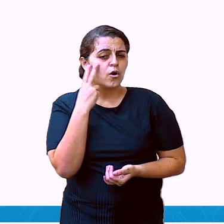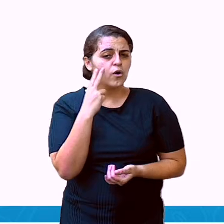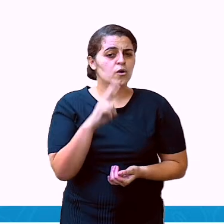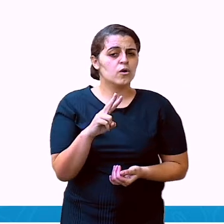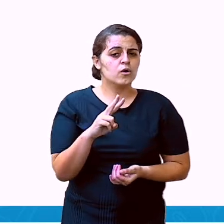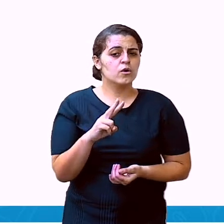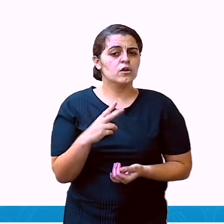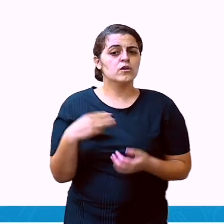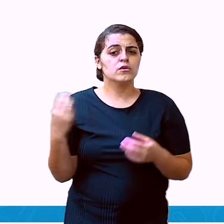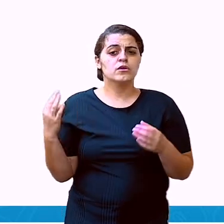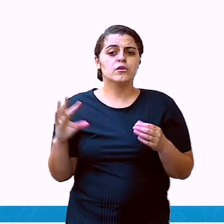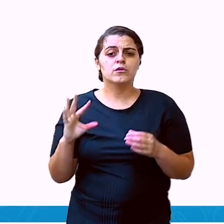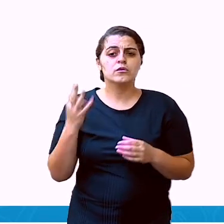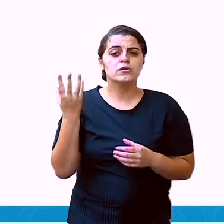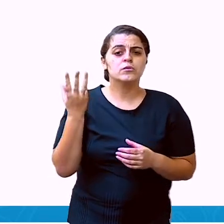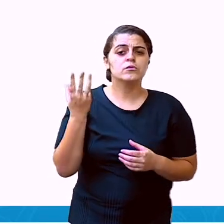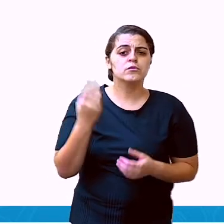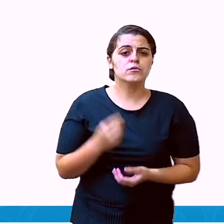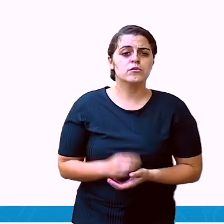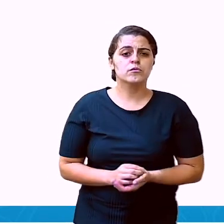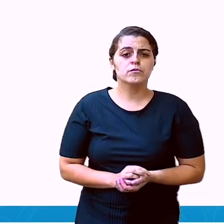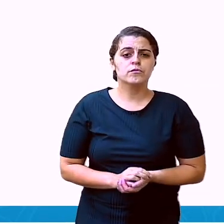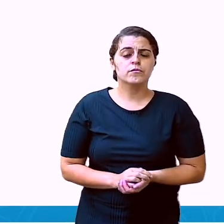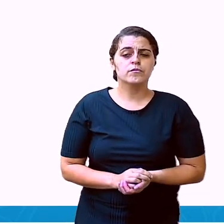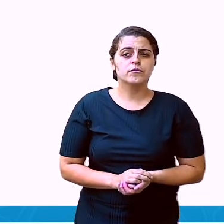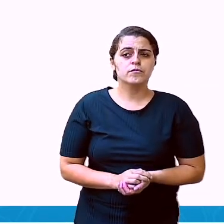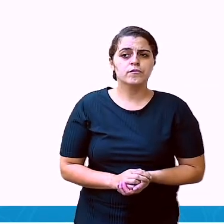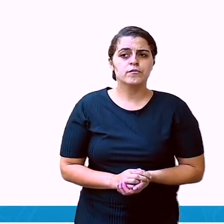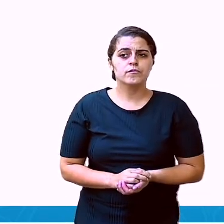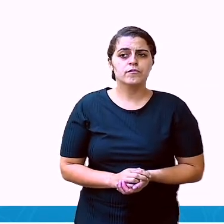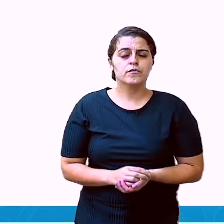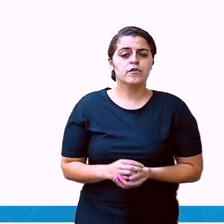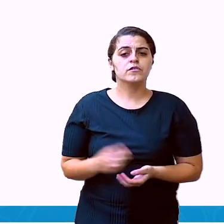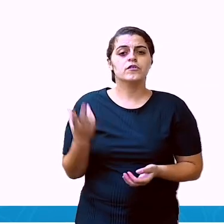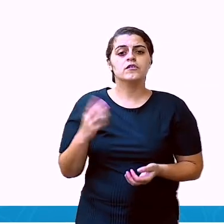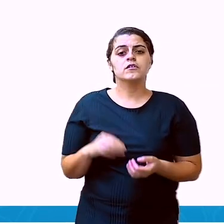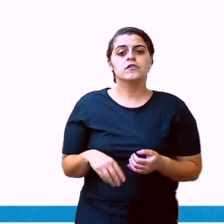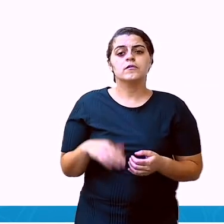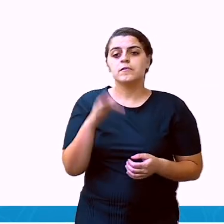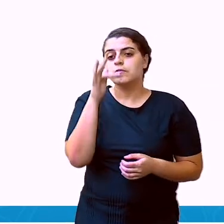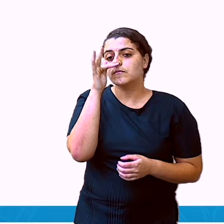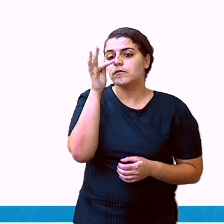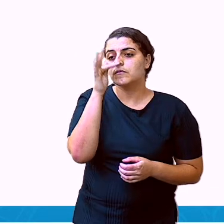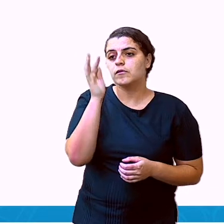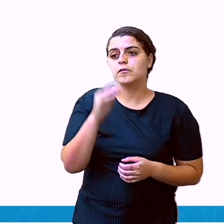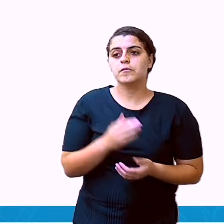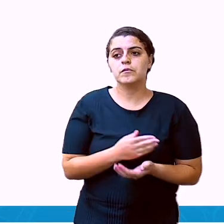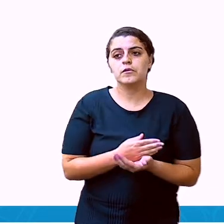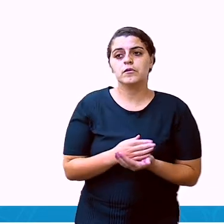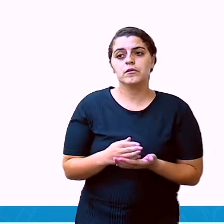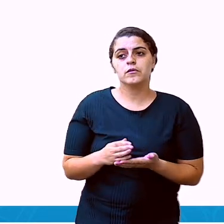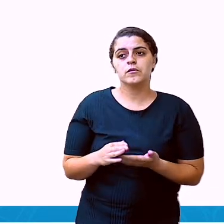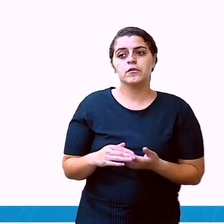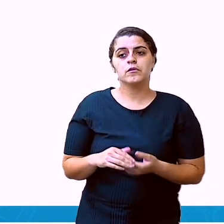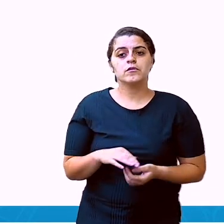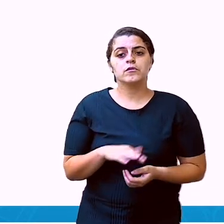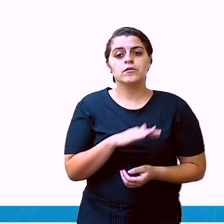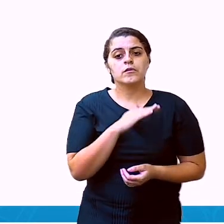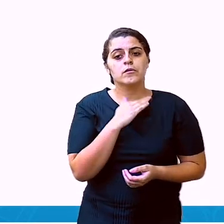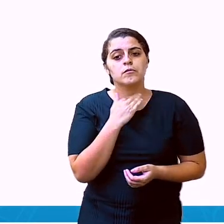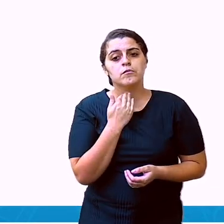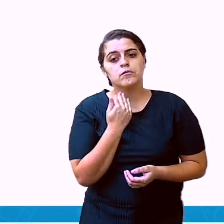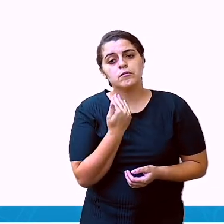que começou a acontecer. A nossa planta começou a